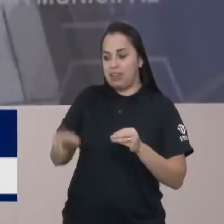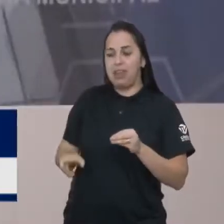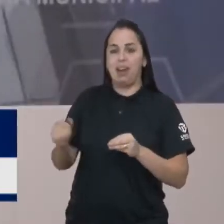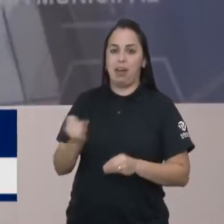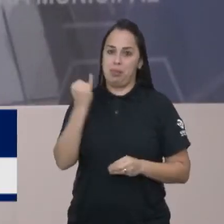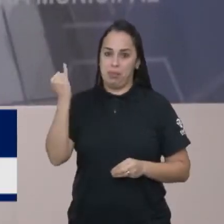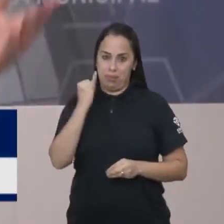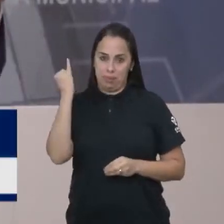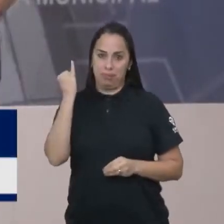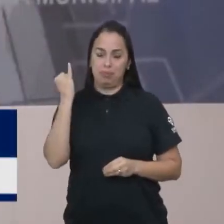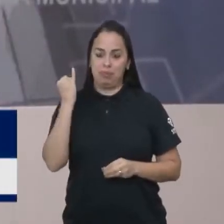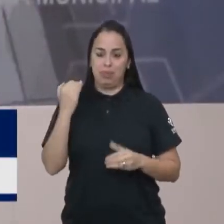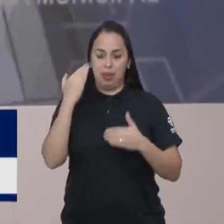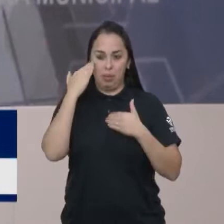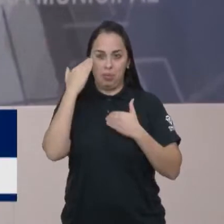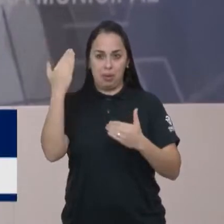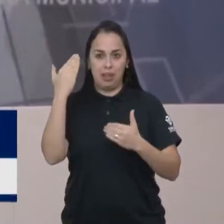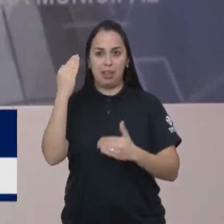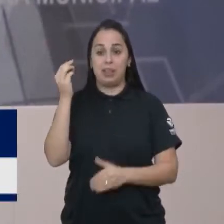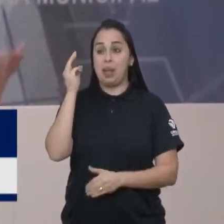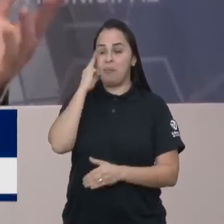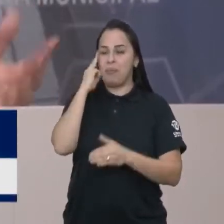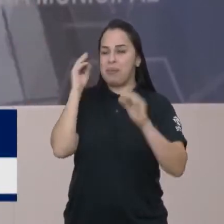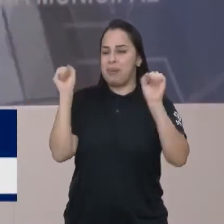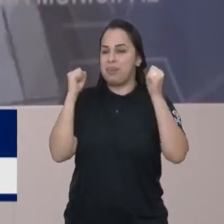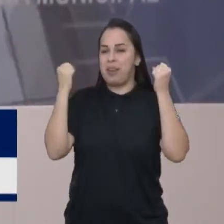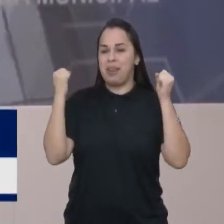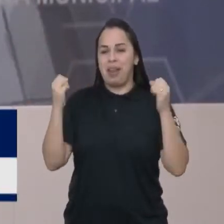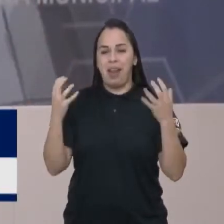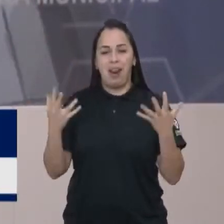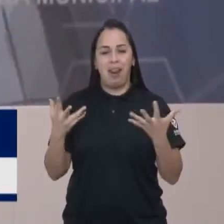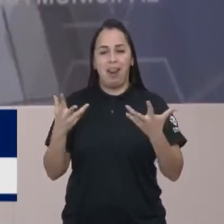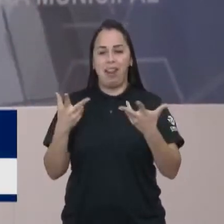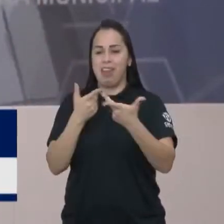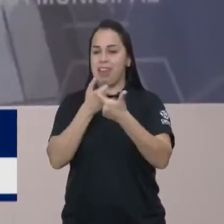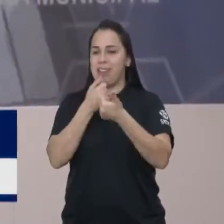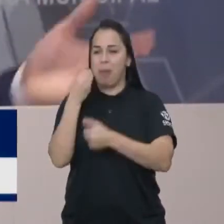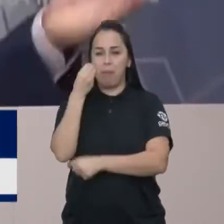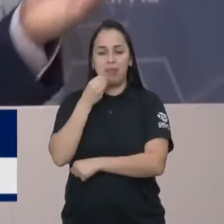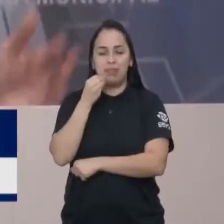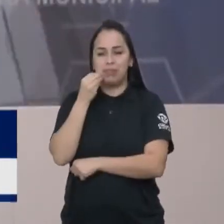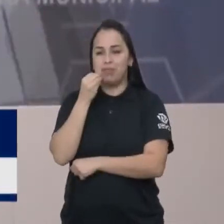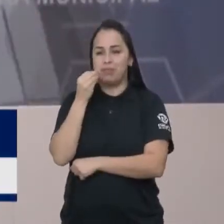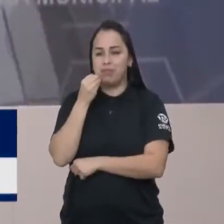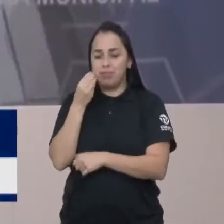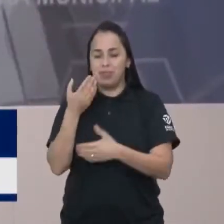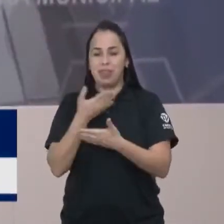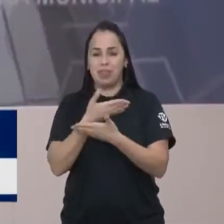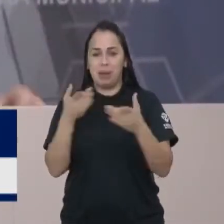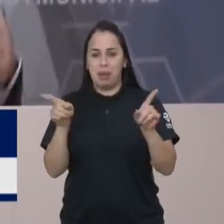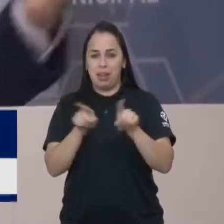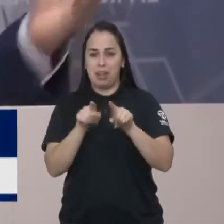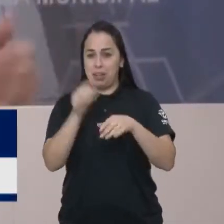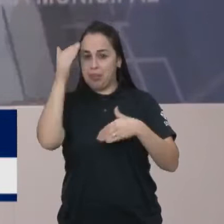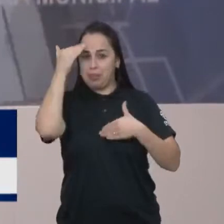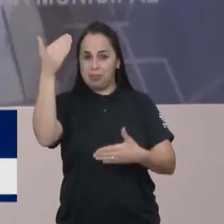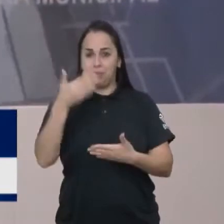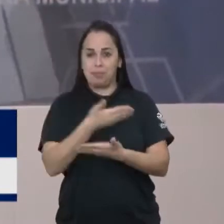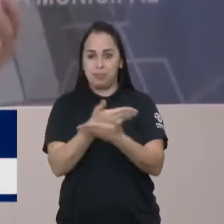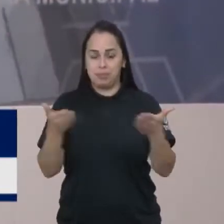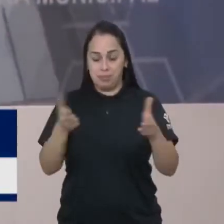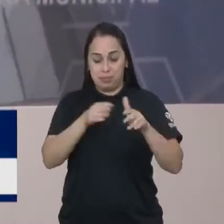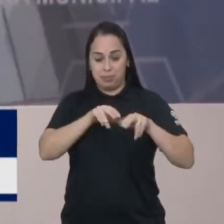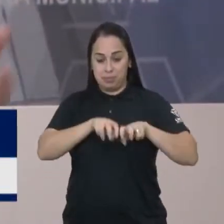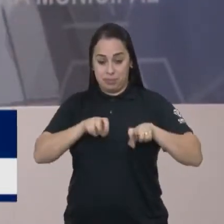cidade. Eu agradeço de verdade, Marcão, por essa linda e merecida oportunidade. Eu agradeço a todos vocês que estão compondo a